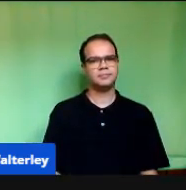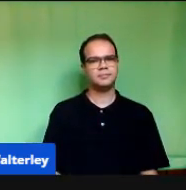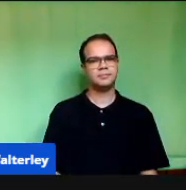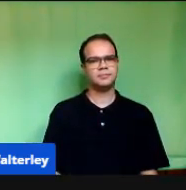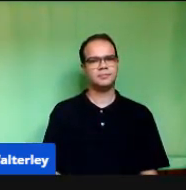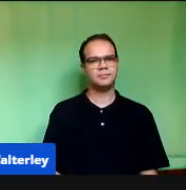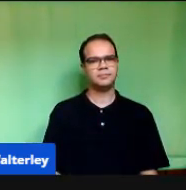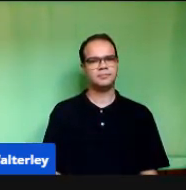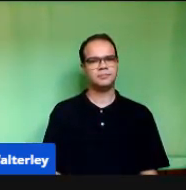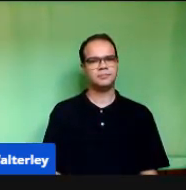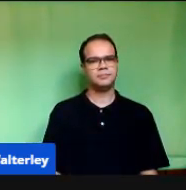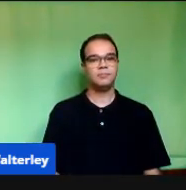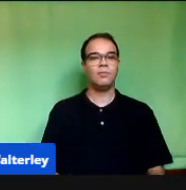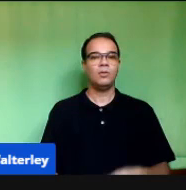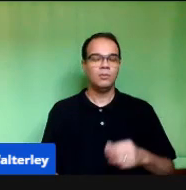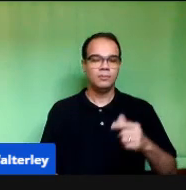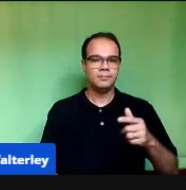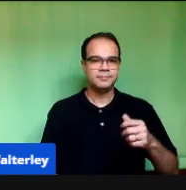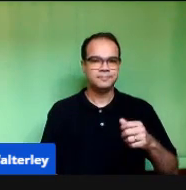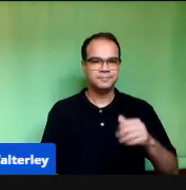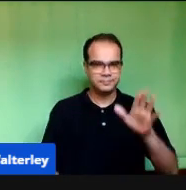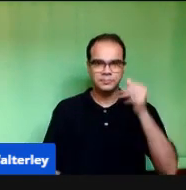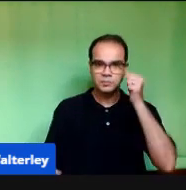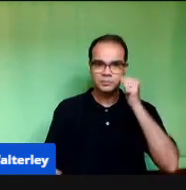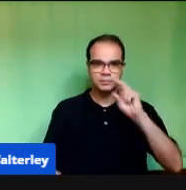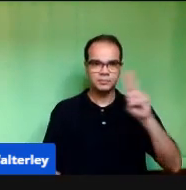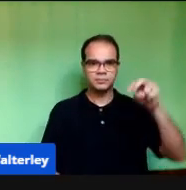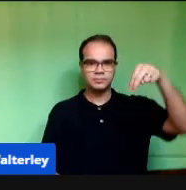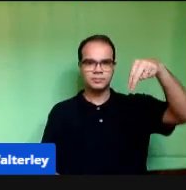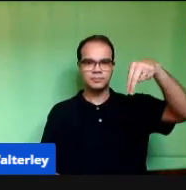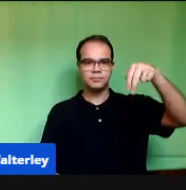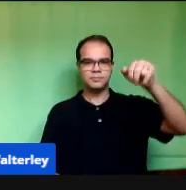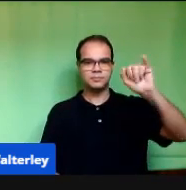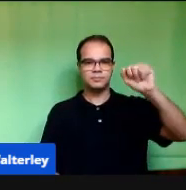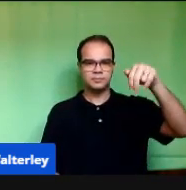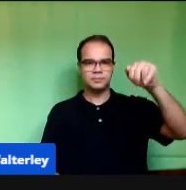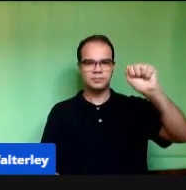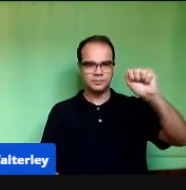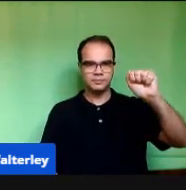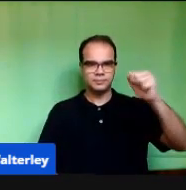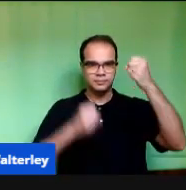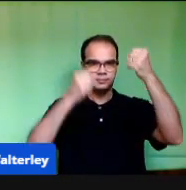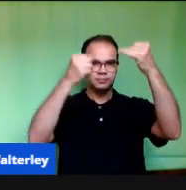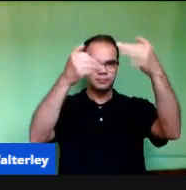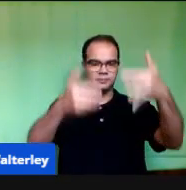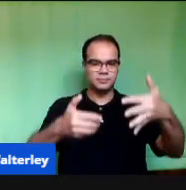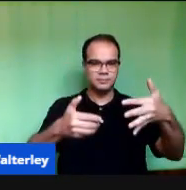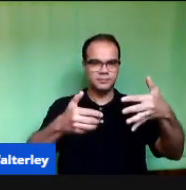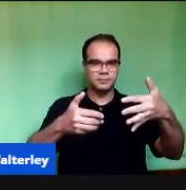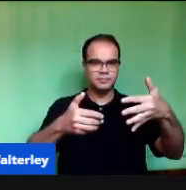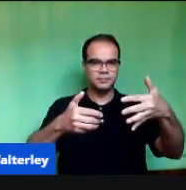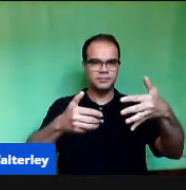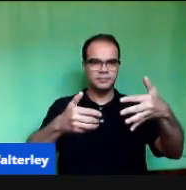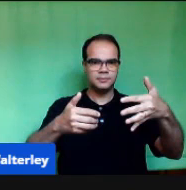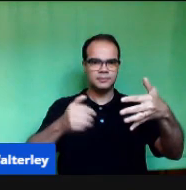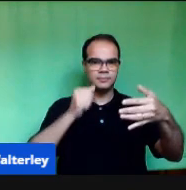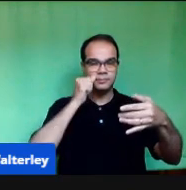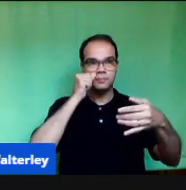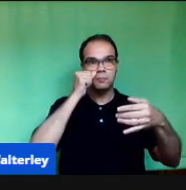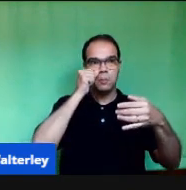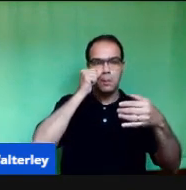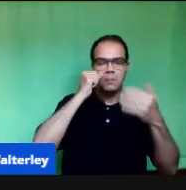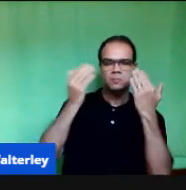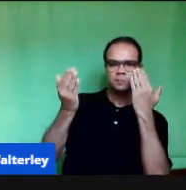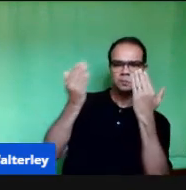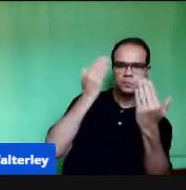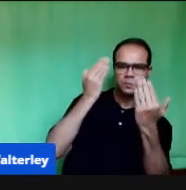A Nina Simone, que eu gosto muito dela, ela dizia, não é possível refletir sobre isso